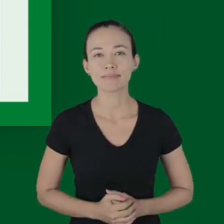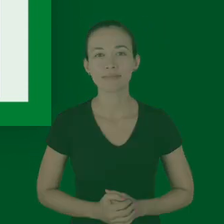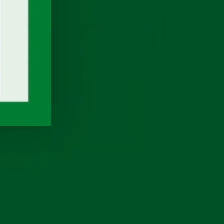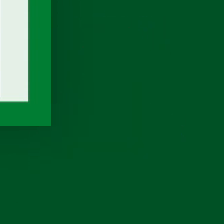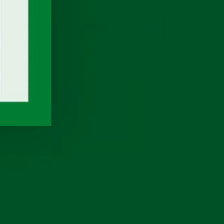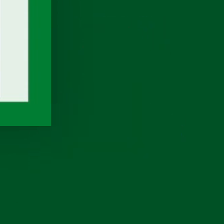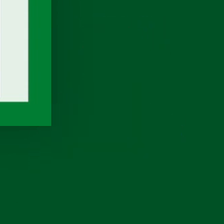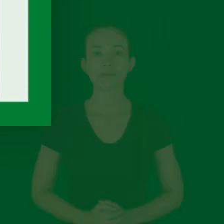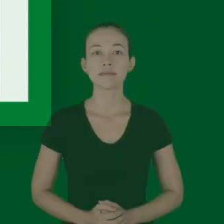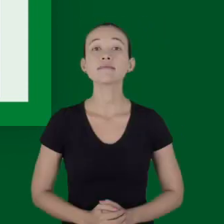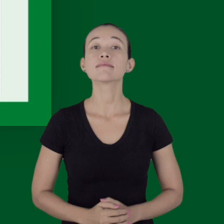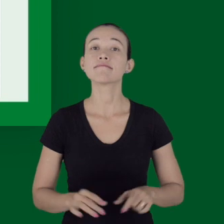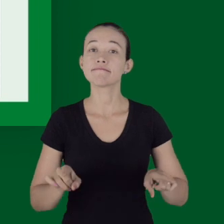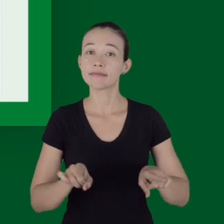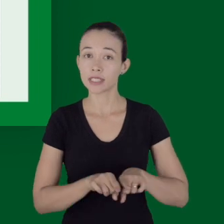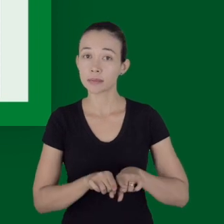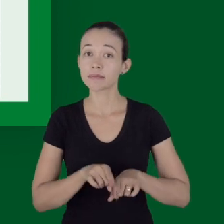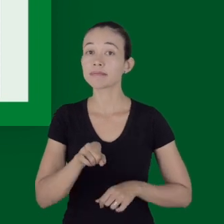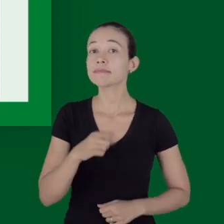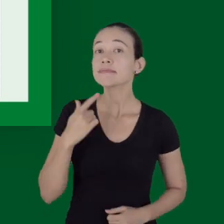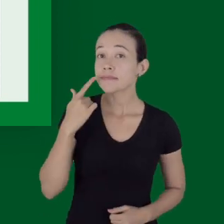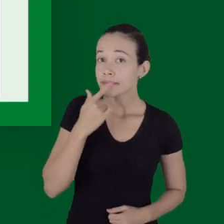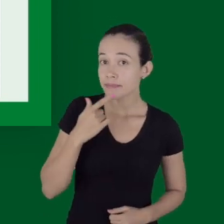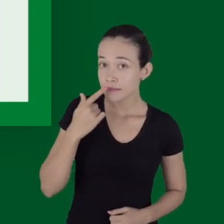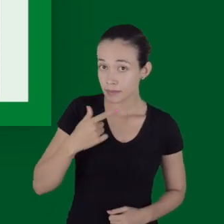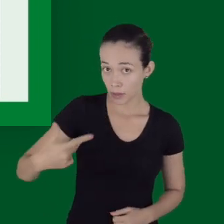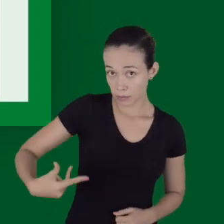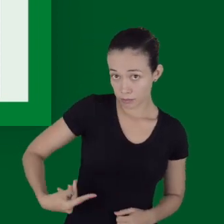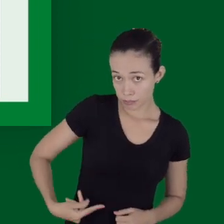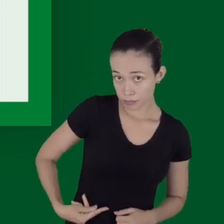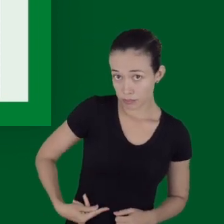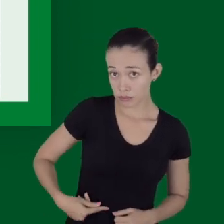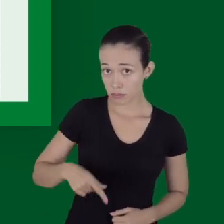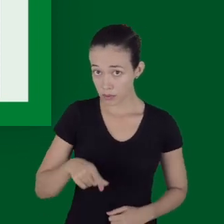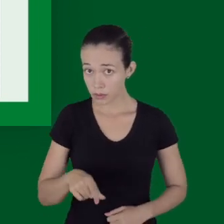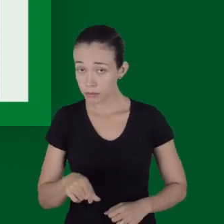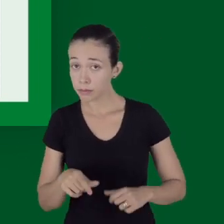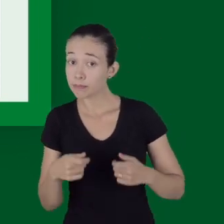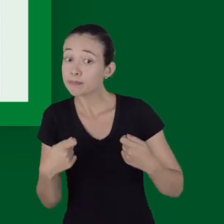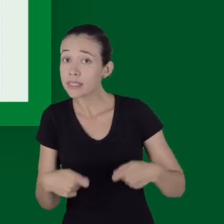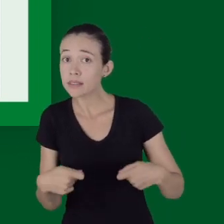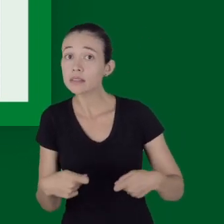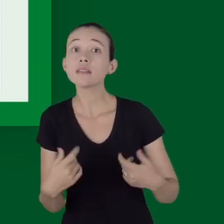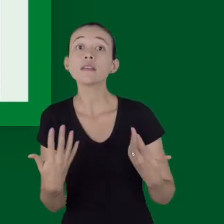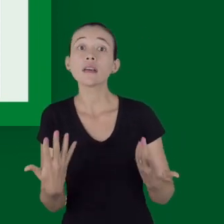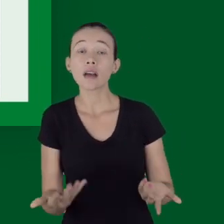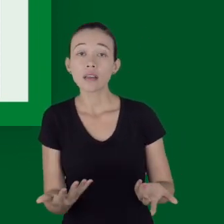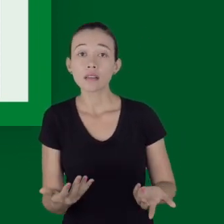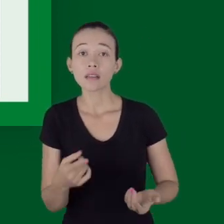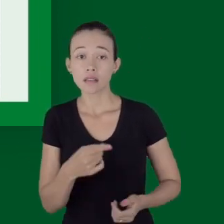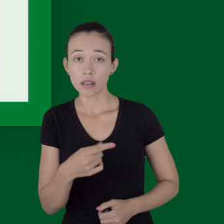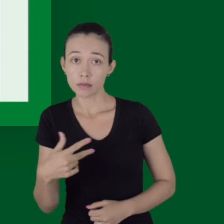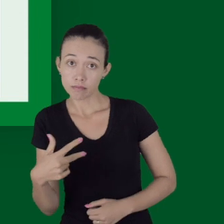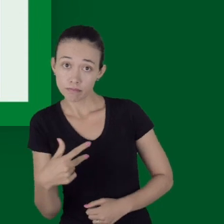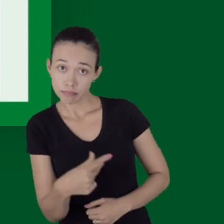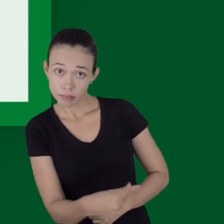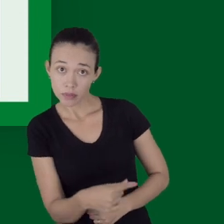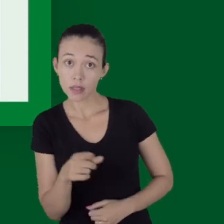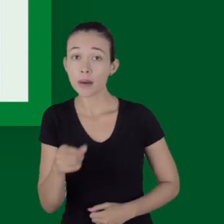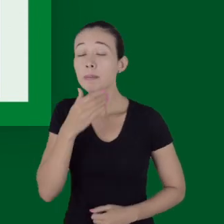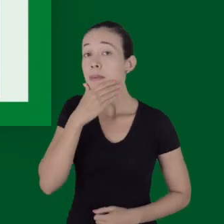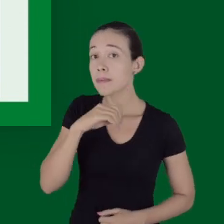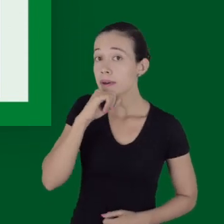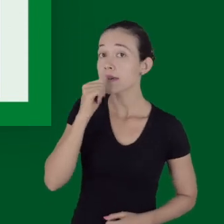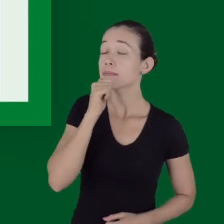na escola, se sim ou não. E caso vá ser aplicada insulina